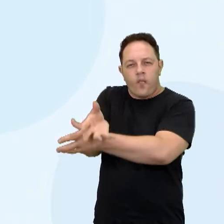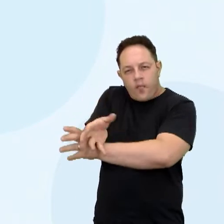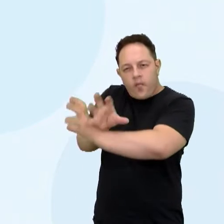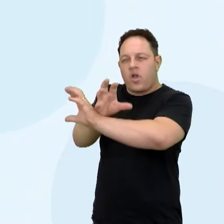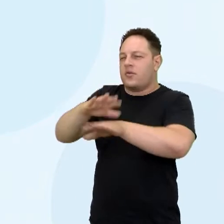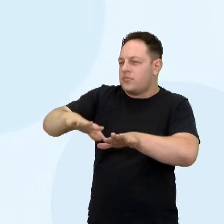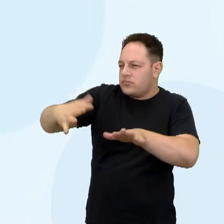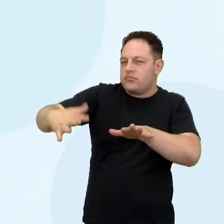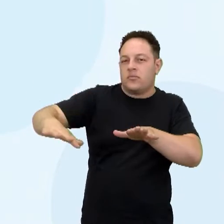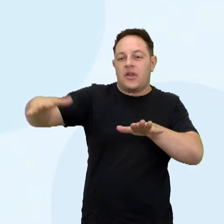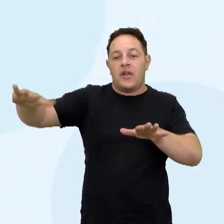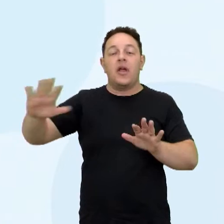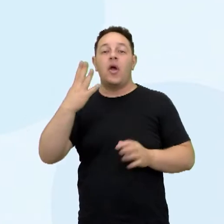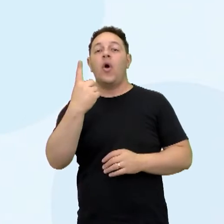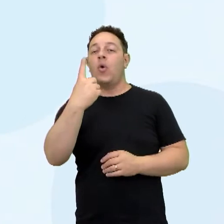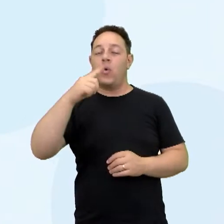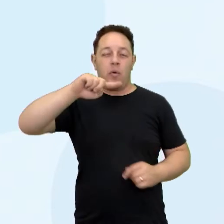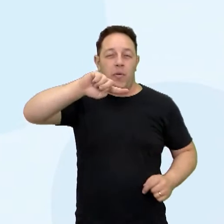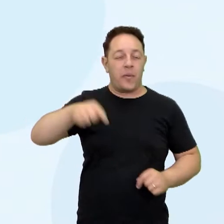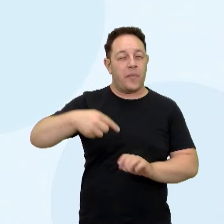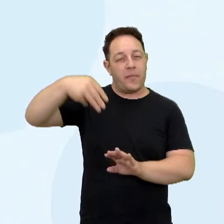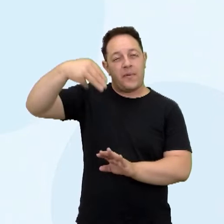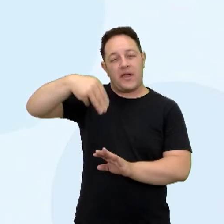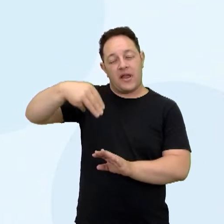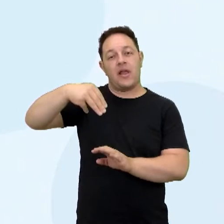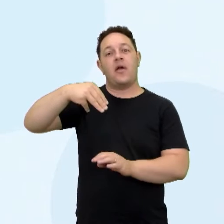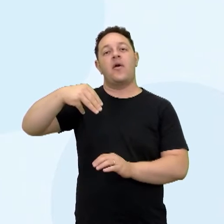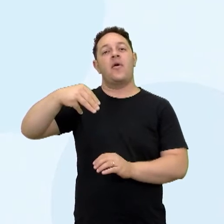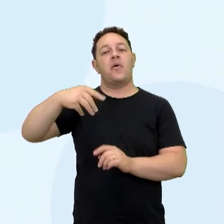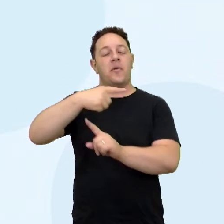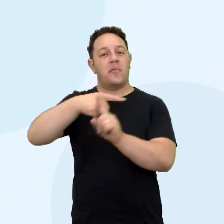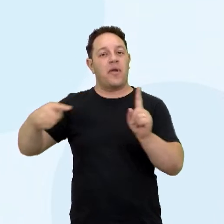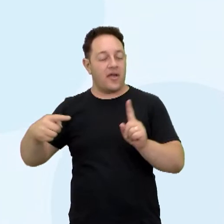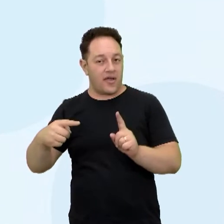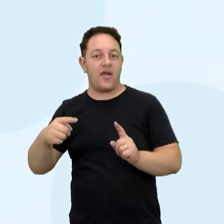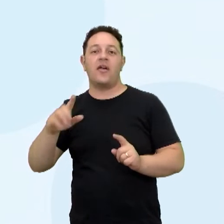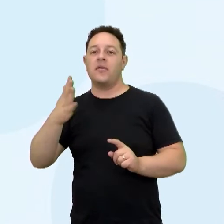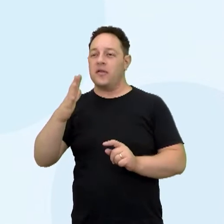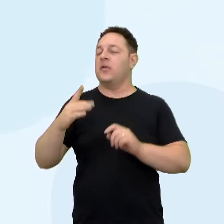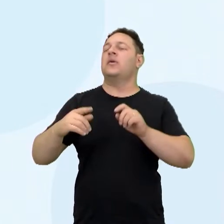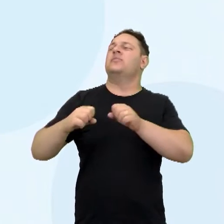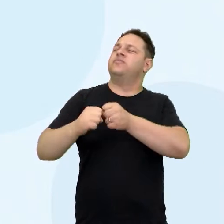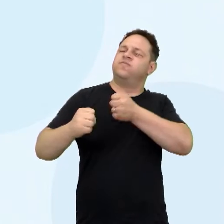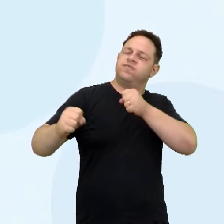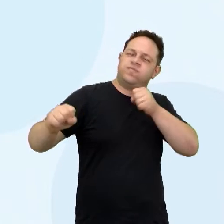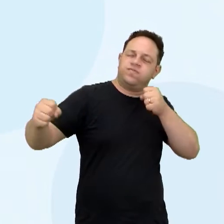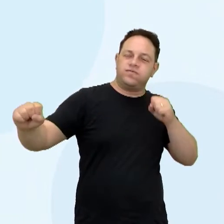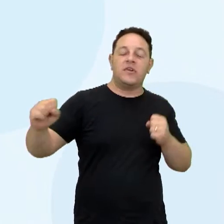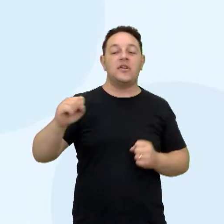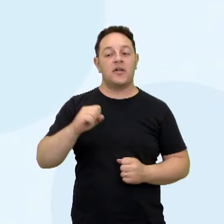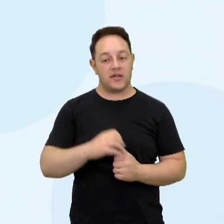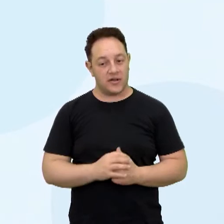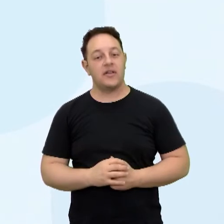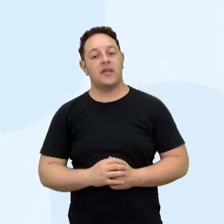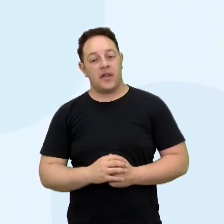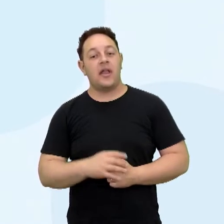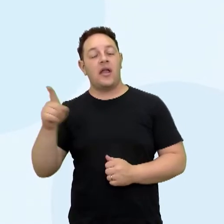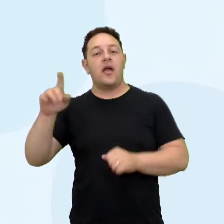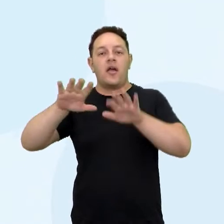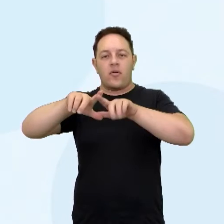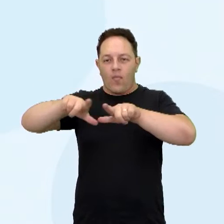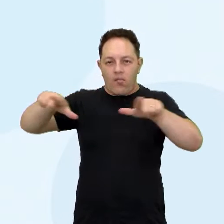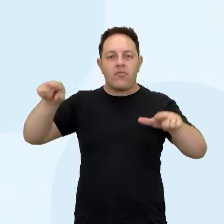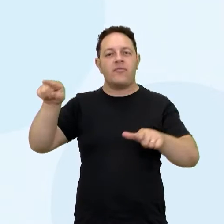de 1,5 milhão de quilômetros quadrados de extensão, né? Então, esse deserto, o Green Sand Desert,